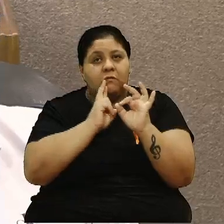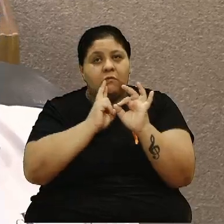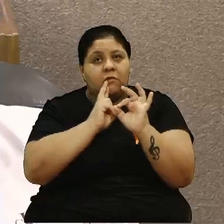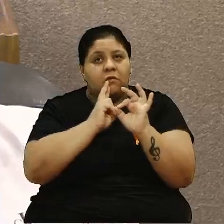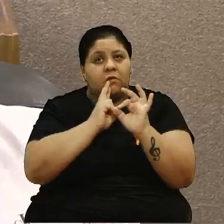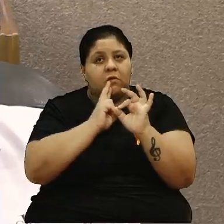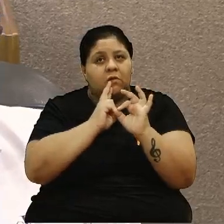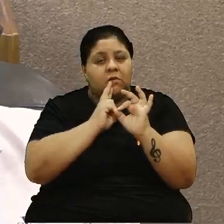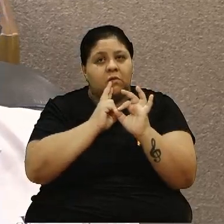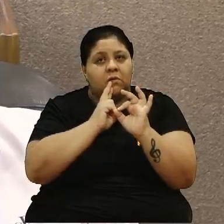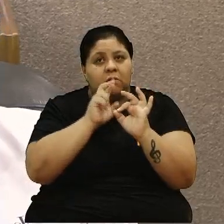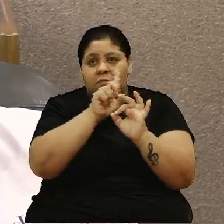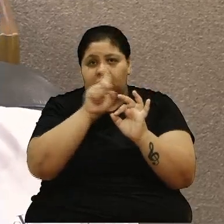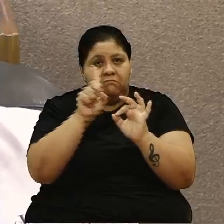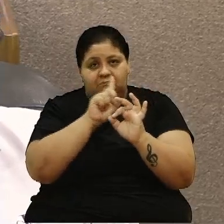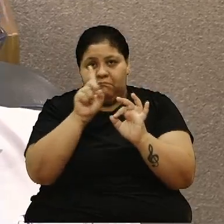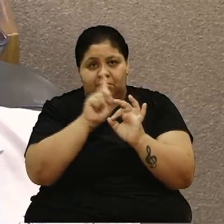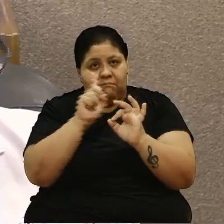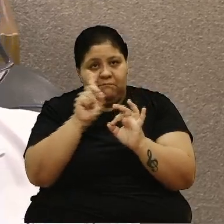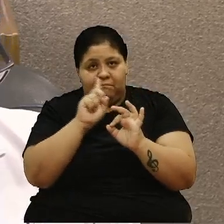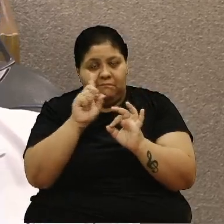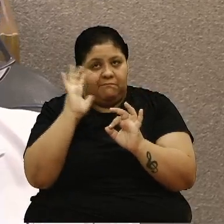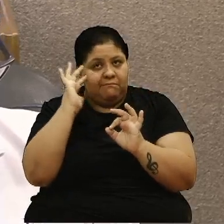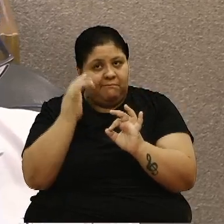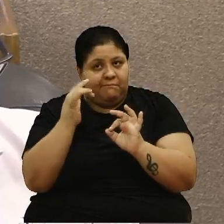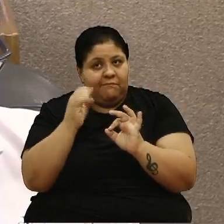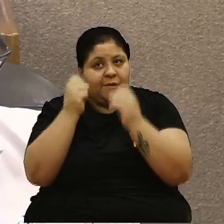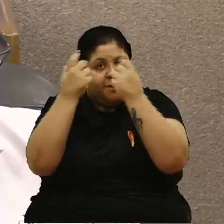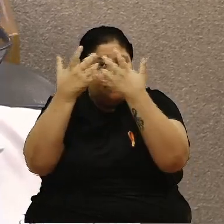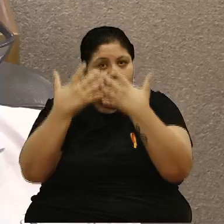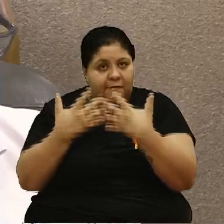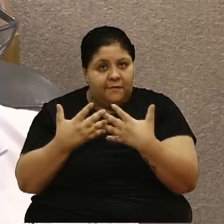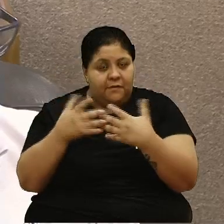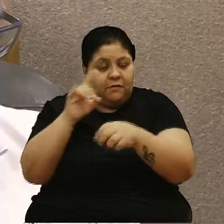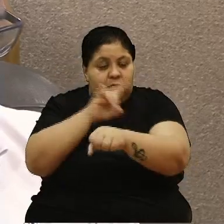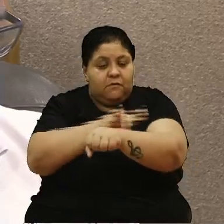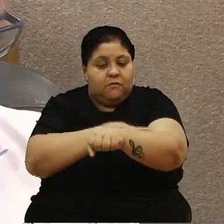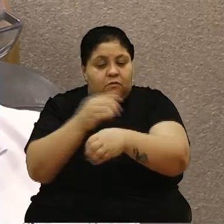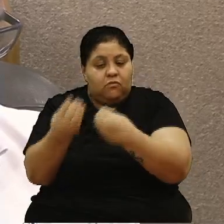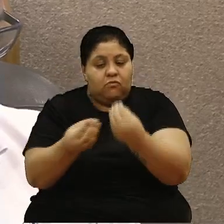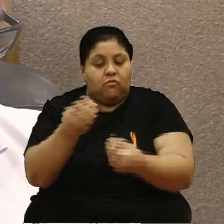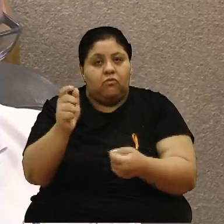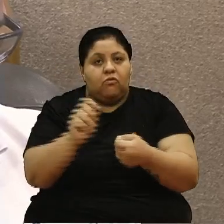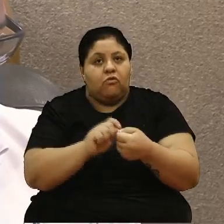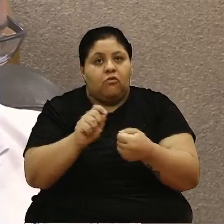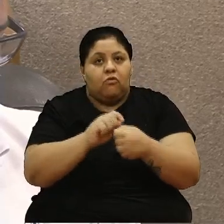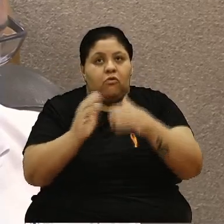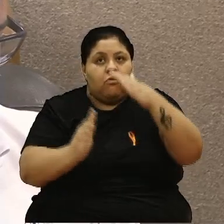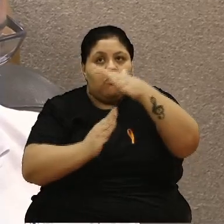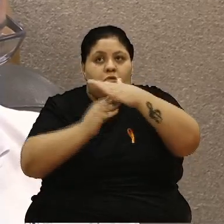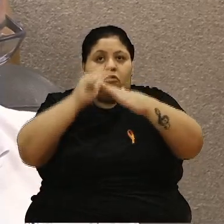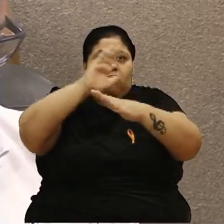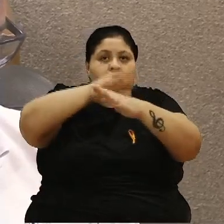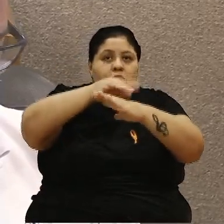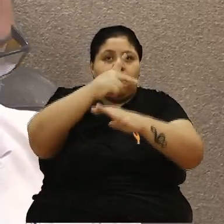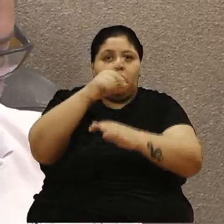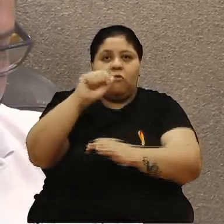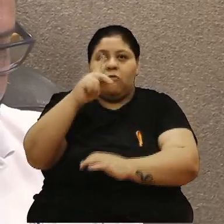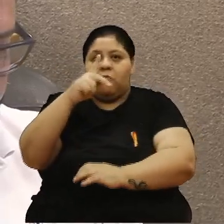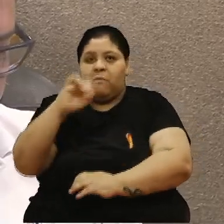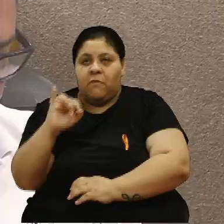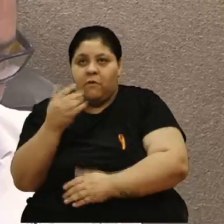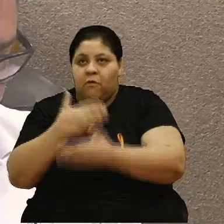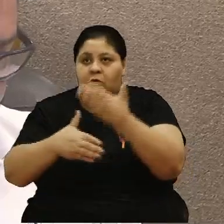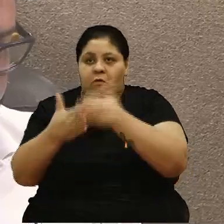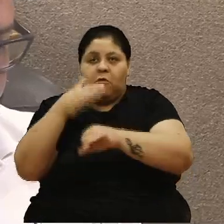indicação e não é bem assim. Inclusive a explicação sobre os banheiros, de como é feito, sobre o telhado, sobre o PAPI, sobre o ILS,